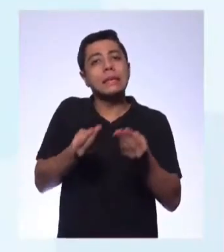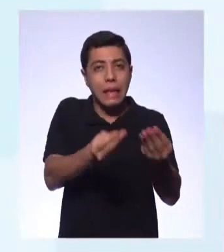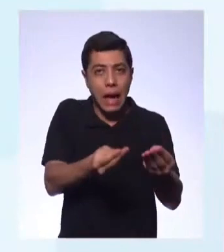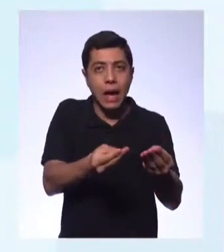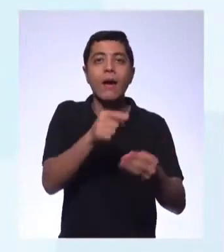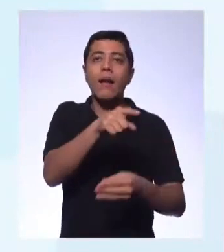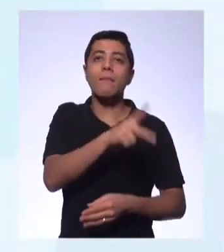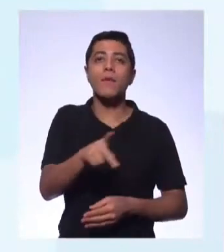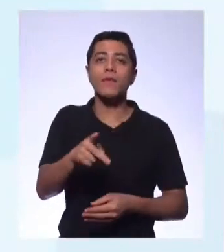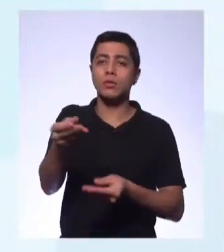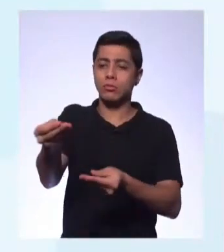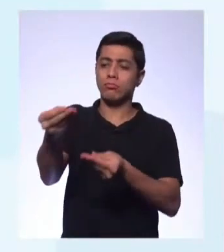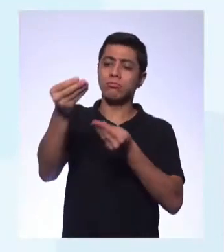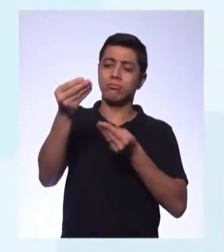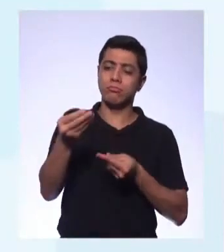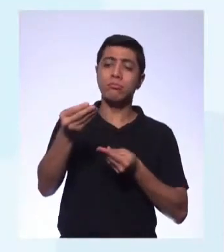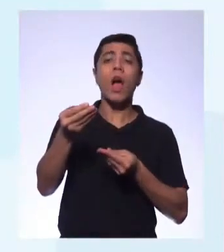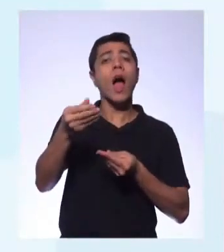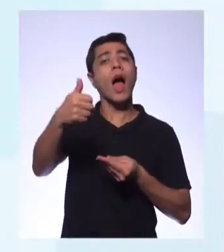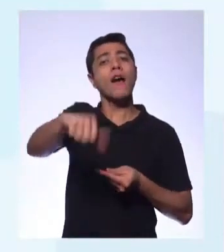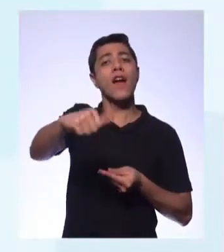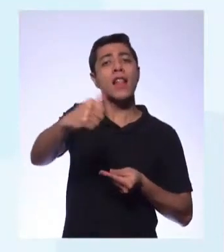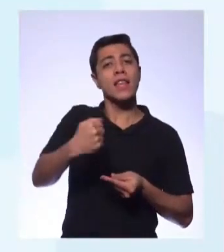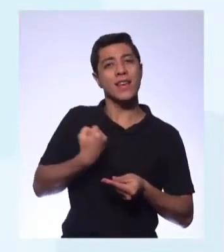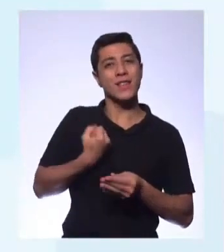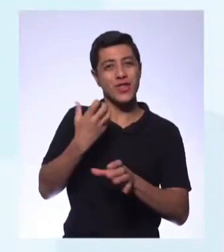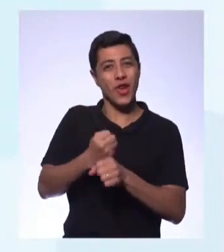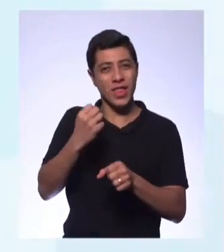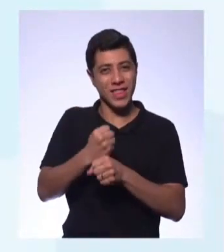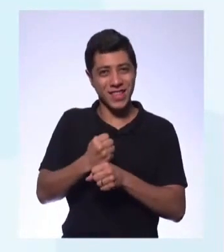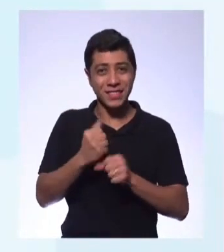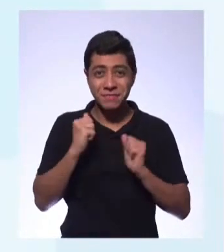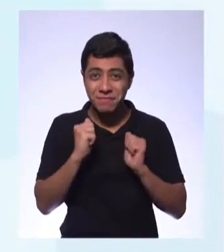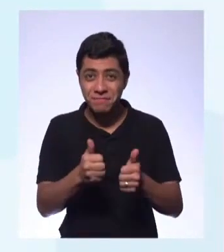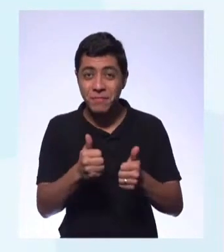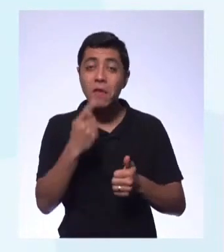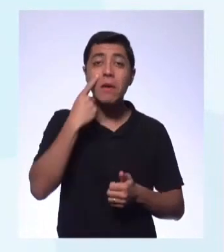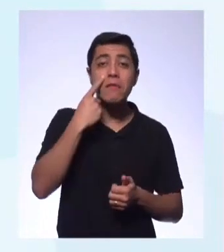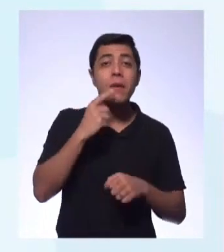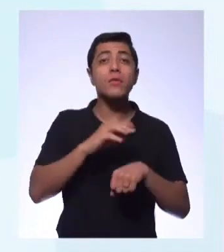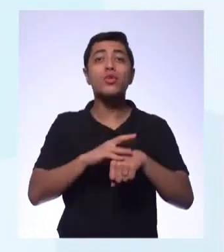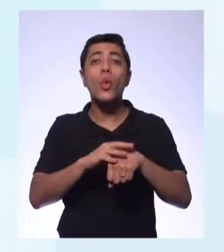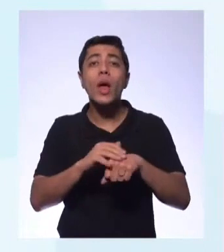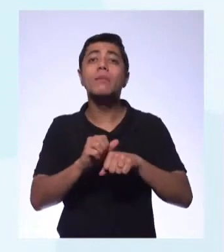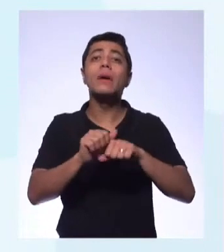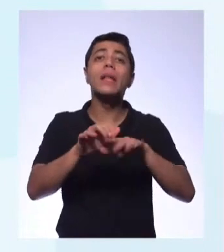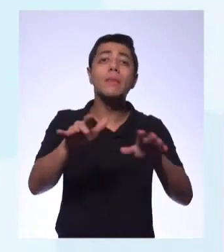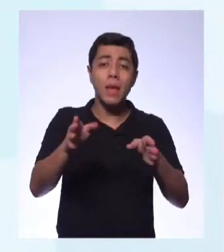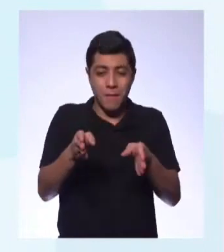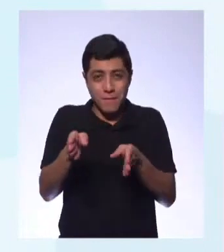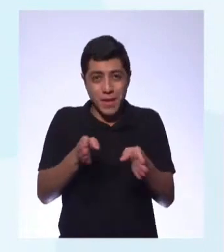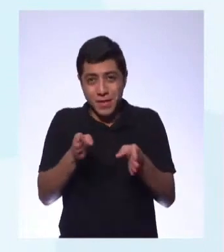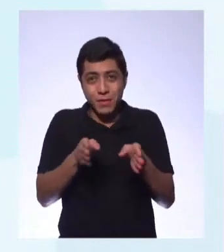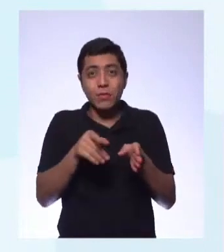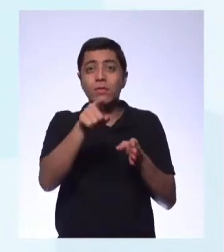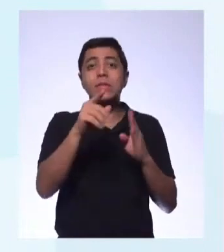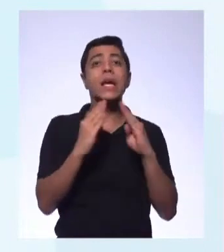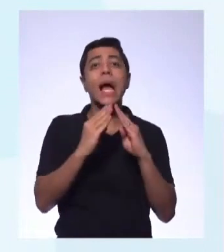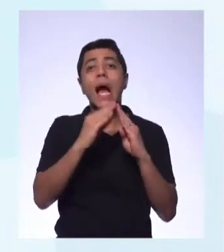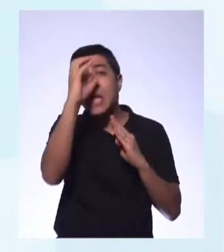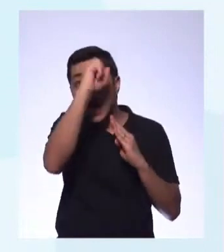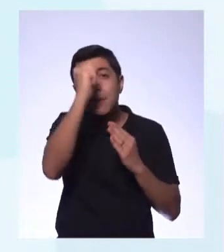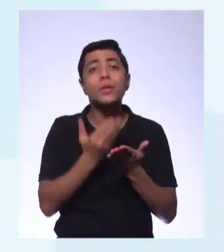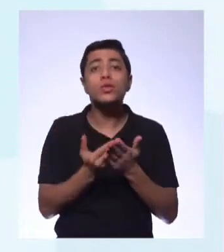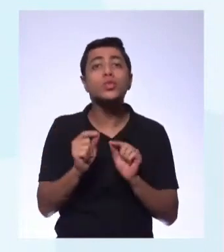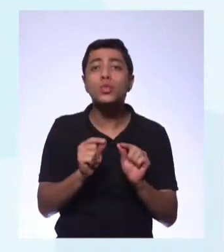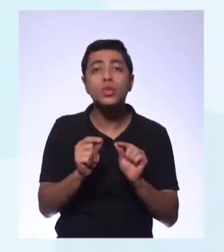pandemia, essa questão de como foi o aprendizado de vocês, tá bom? Então, vamos ao primeiro desafio da aula de hoje. Escolham canções